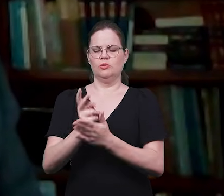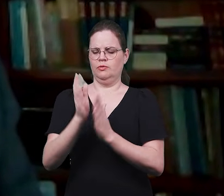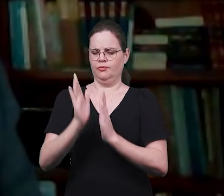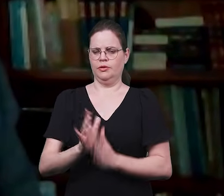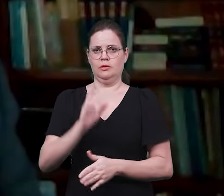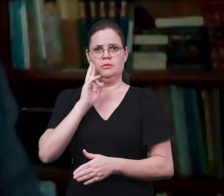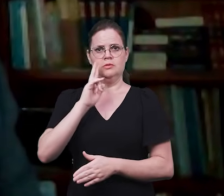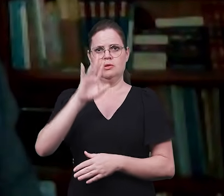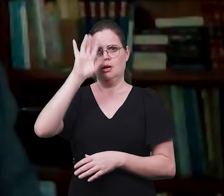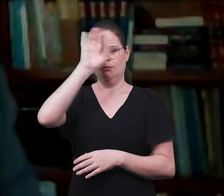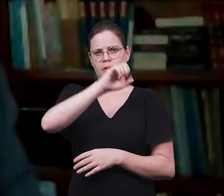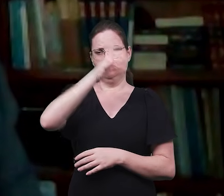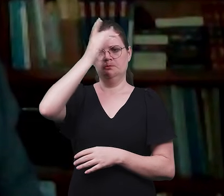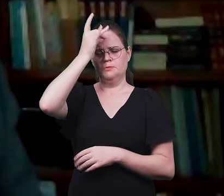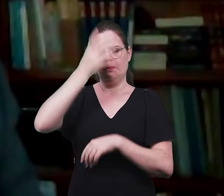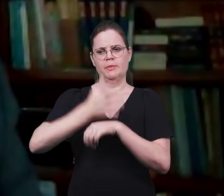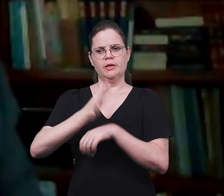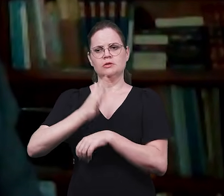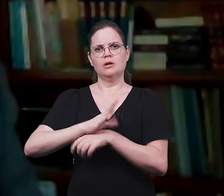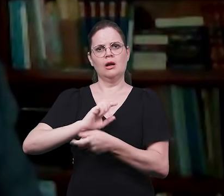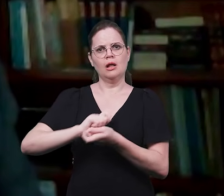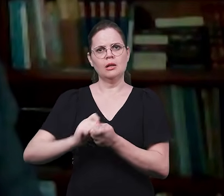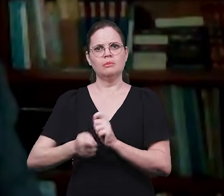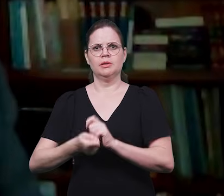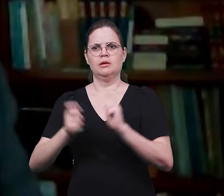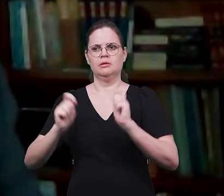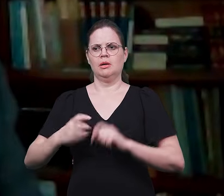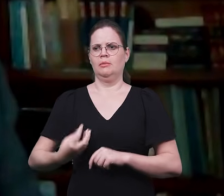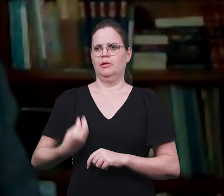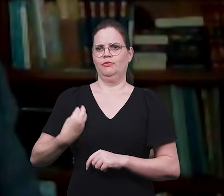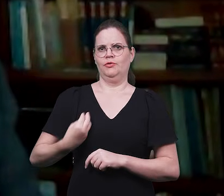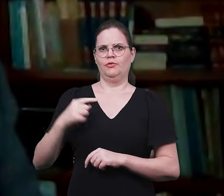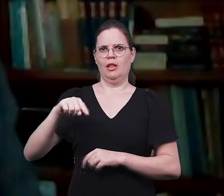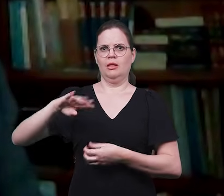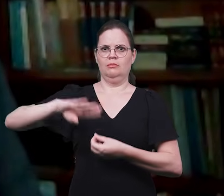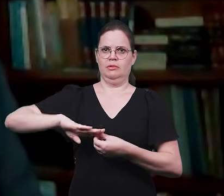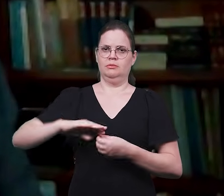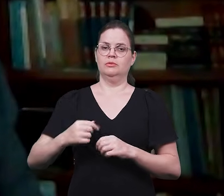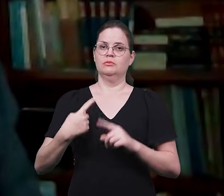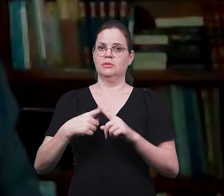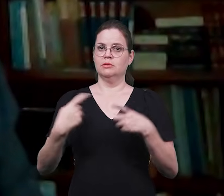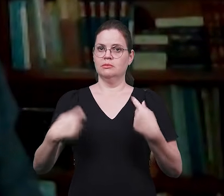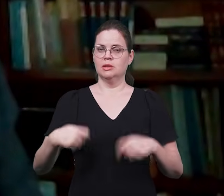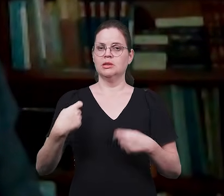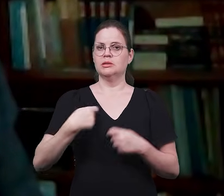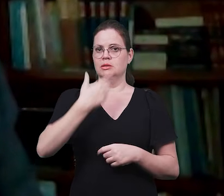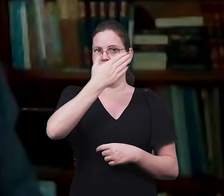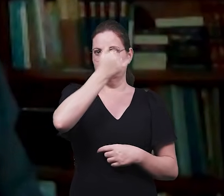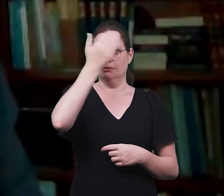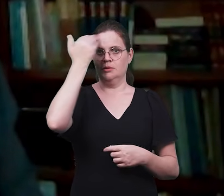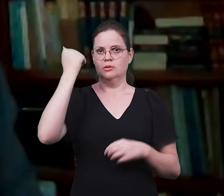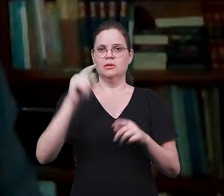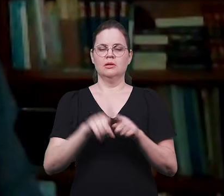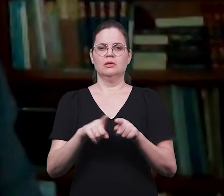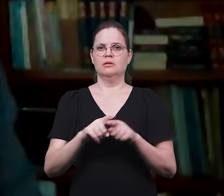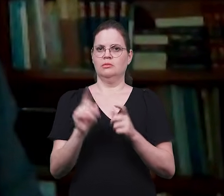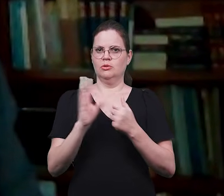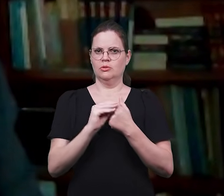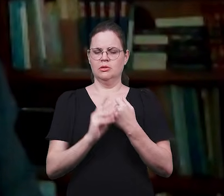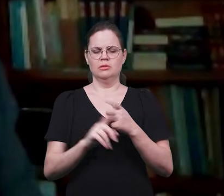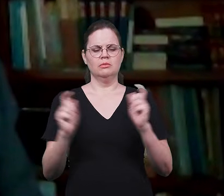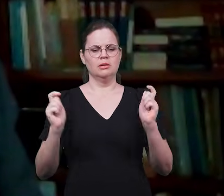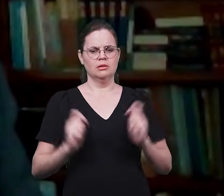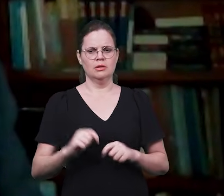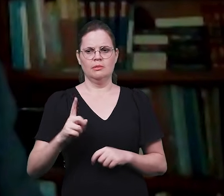deles, porque eles não se dobraram. E o Senhor deu sabedoria e conhecimento, a palavra do Senhor fala, porque é necessário sabedoria e